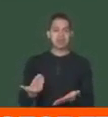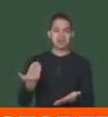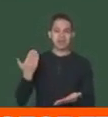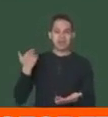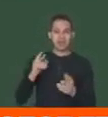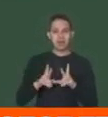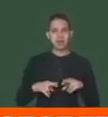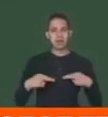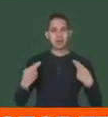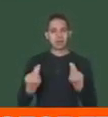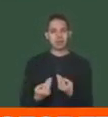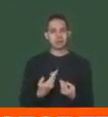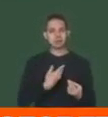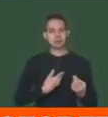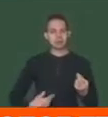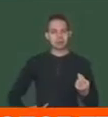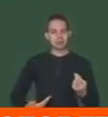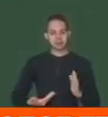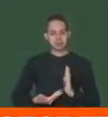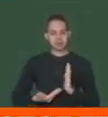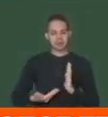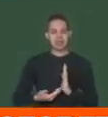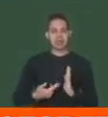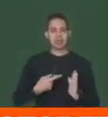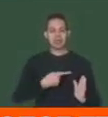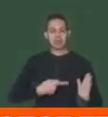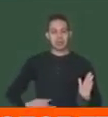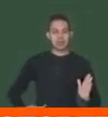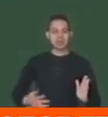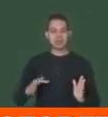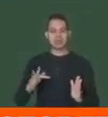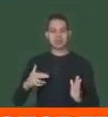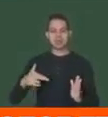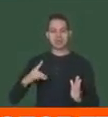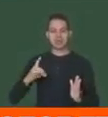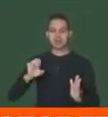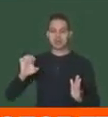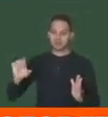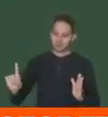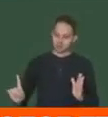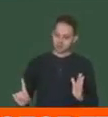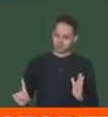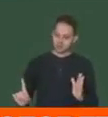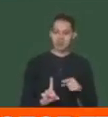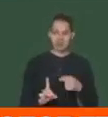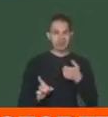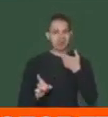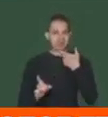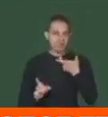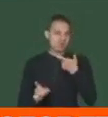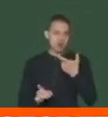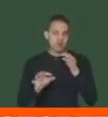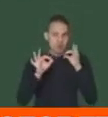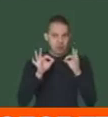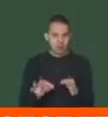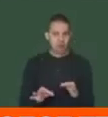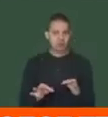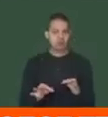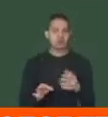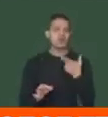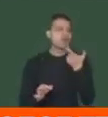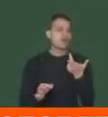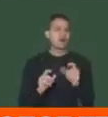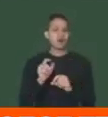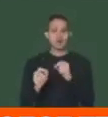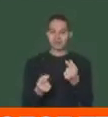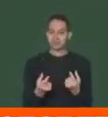na Câmara com a presença do presidente do FNDE e ele confessou esse dado, que ele não tem recurso a não